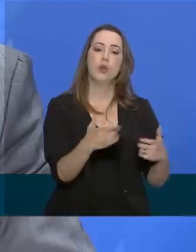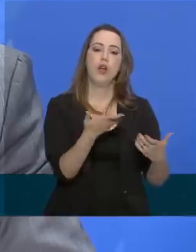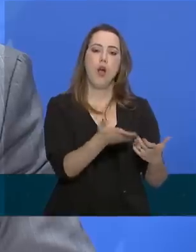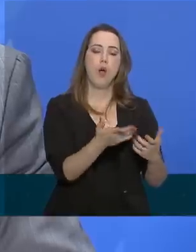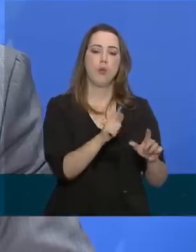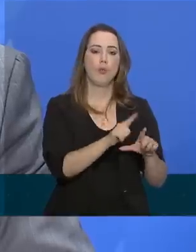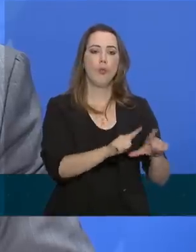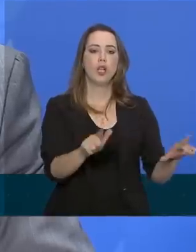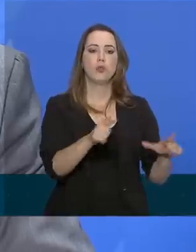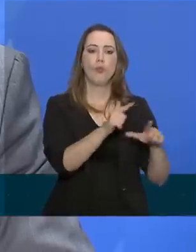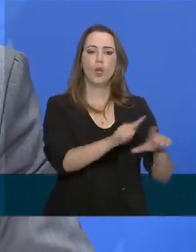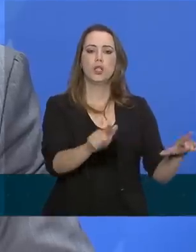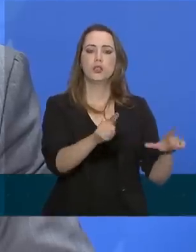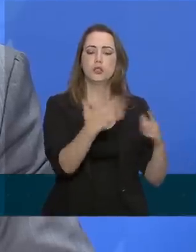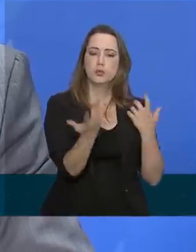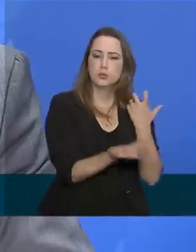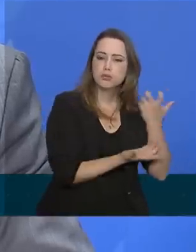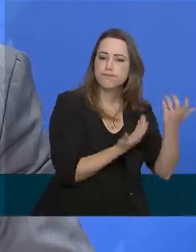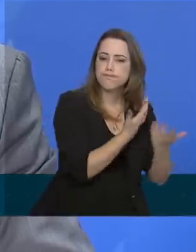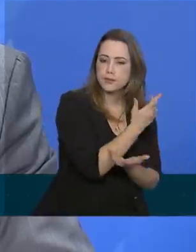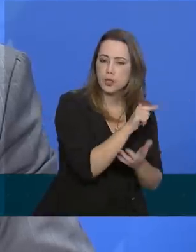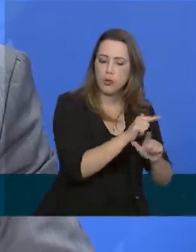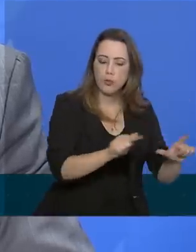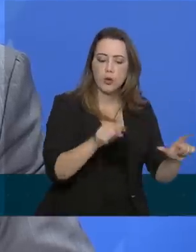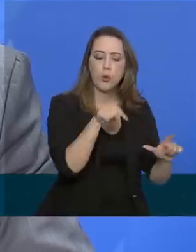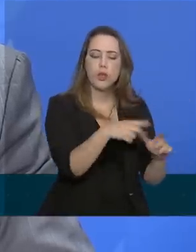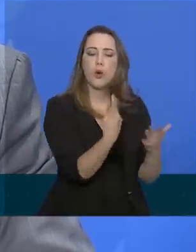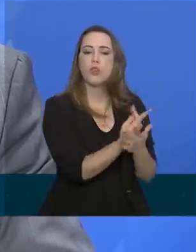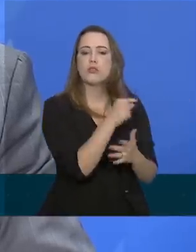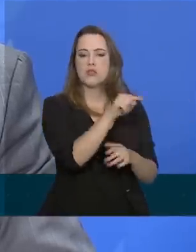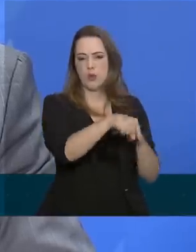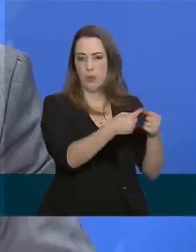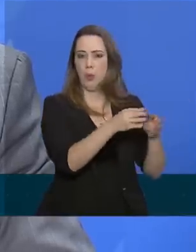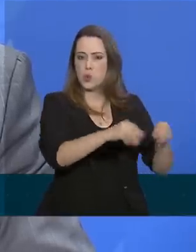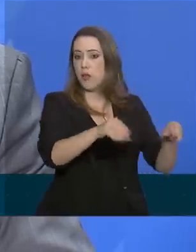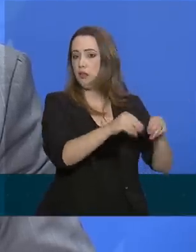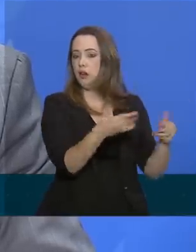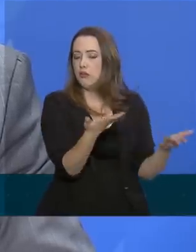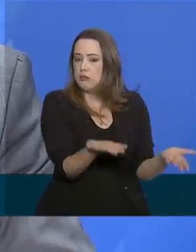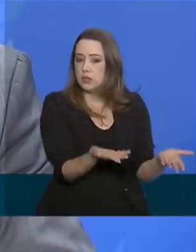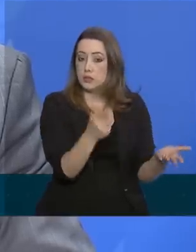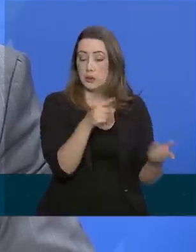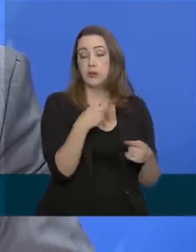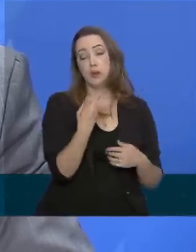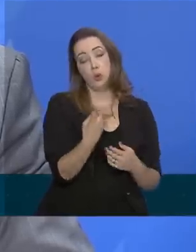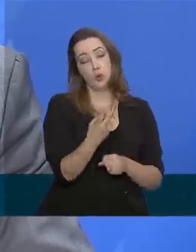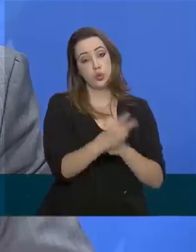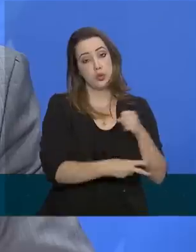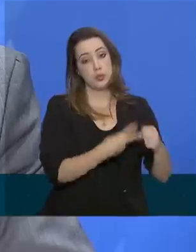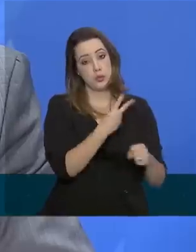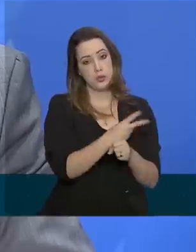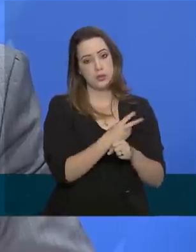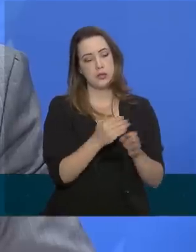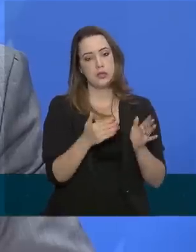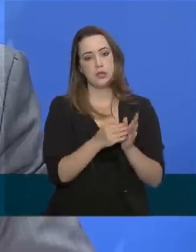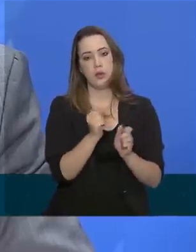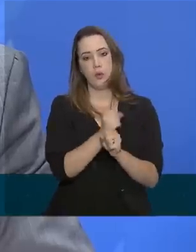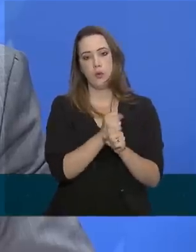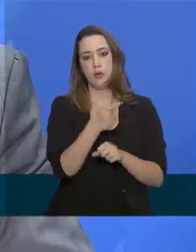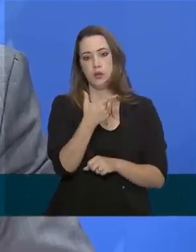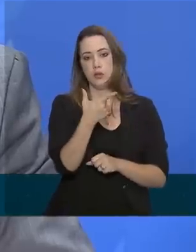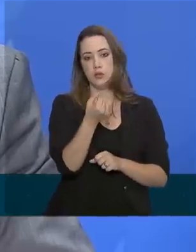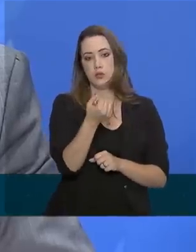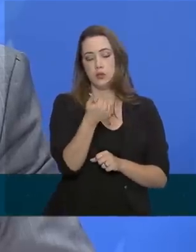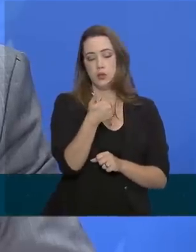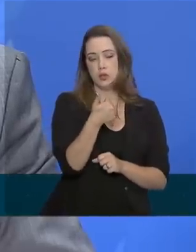áreas identificadas como de desmatamento do prodes por isso que foi feito de dois em dois anos até o ano de 2014 infelizmente